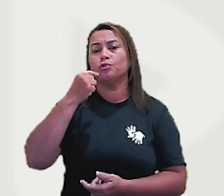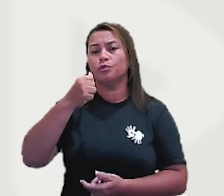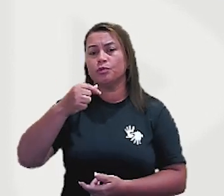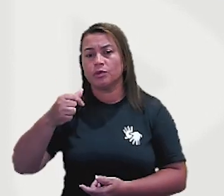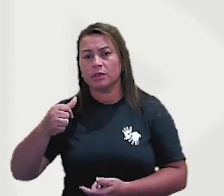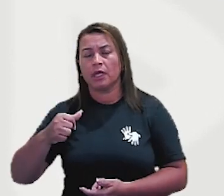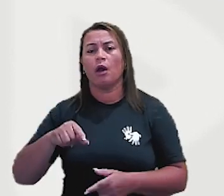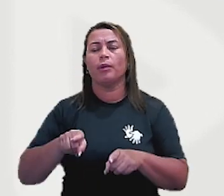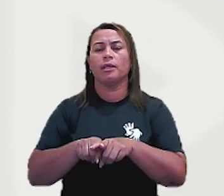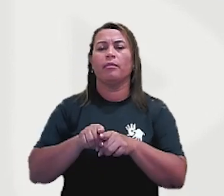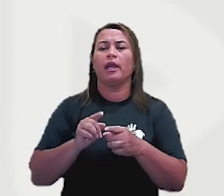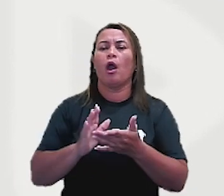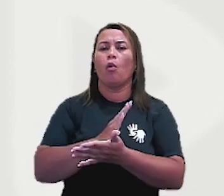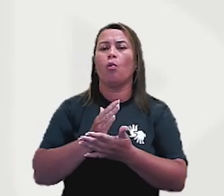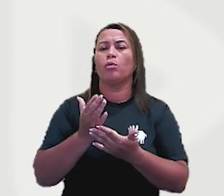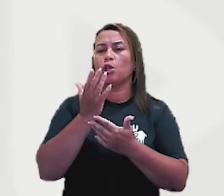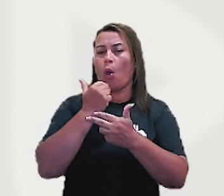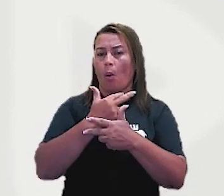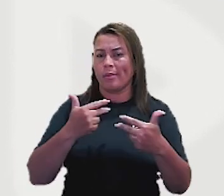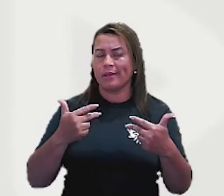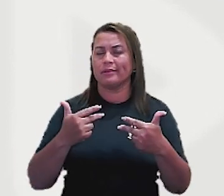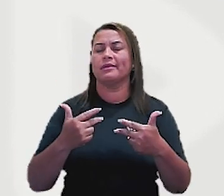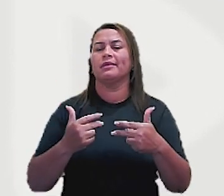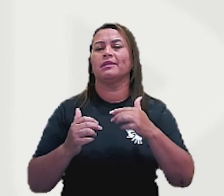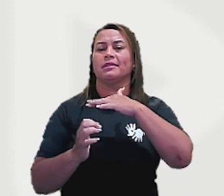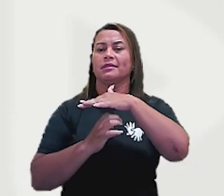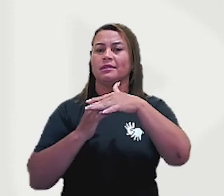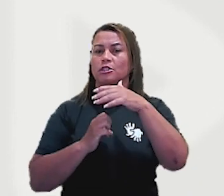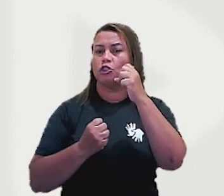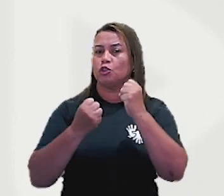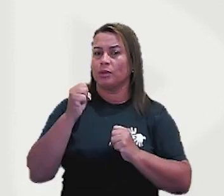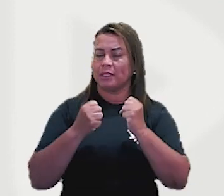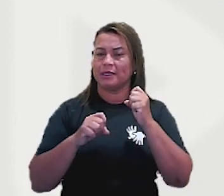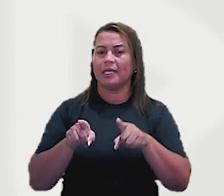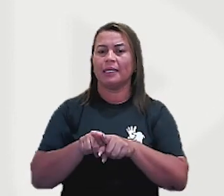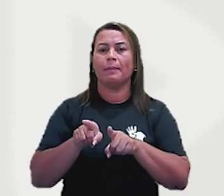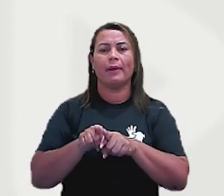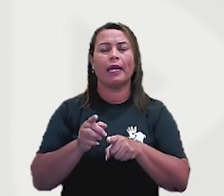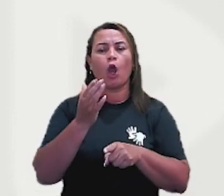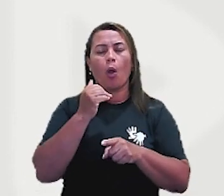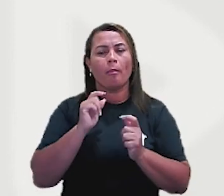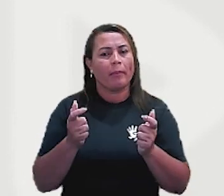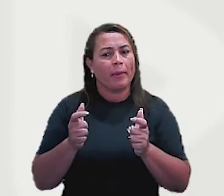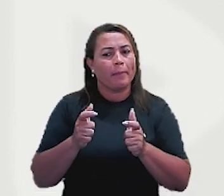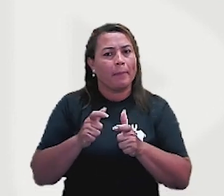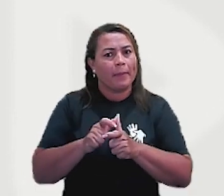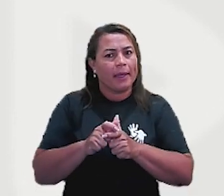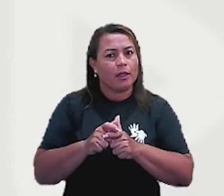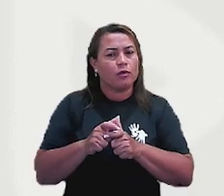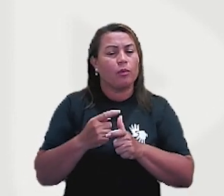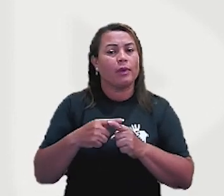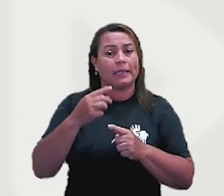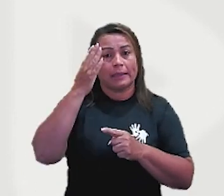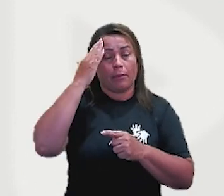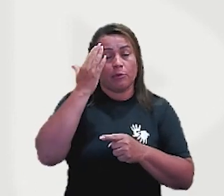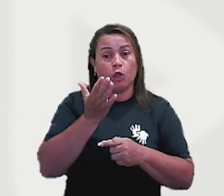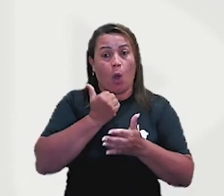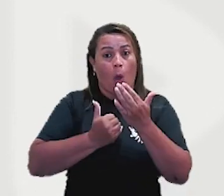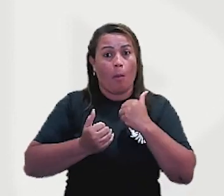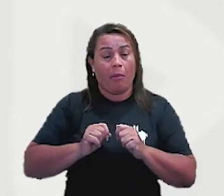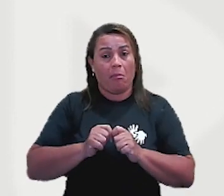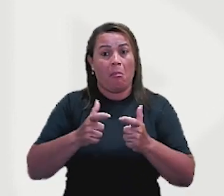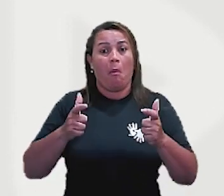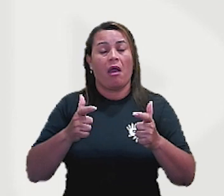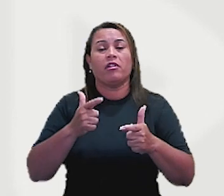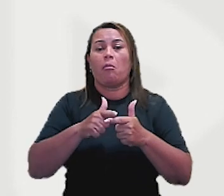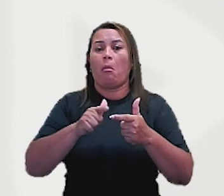alimentos industrializados, né? Deve ser consumido com moderação, né? Uma vez que a gente sabe que o seu consumo excessivo pode levar aí ao